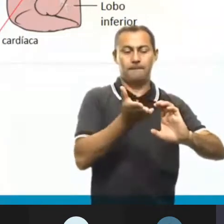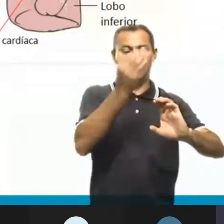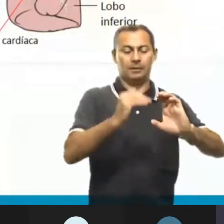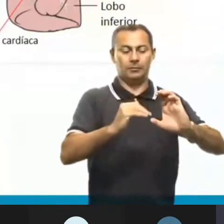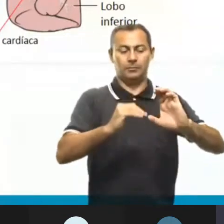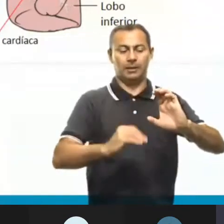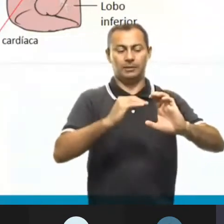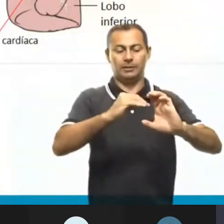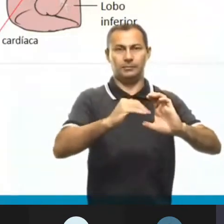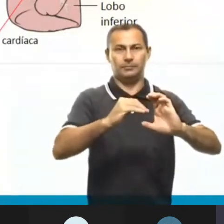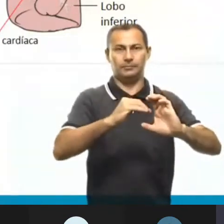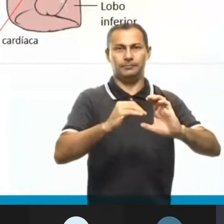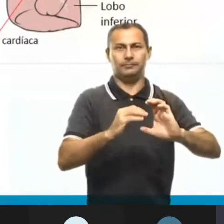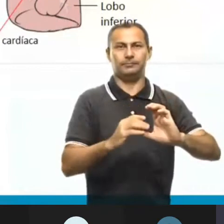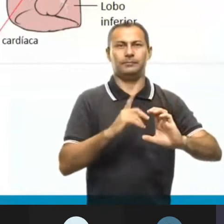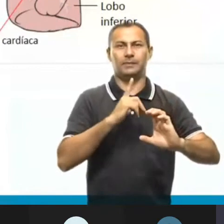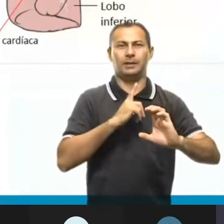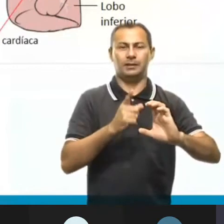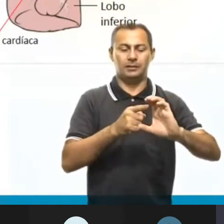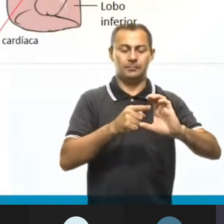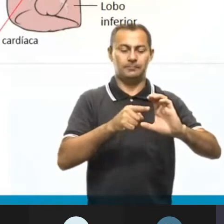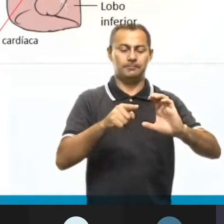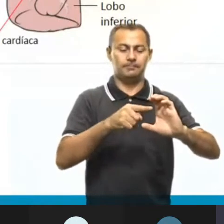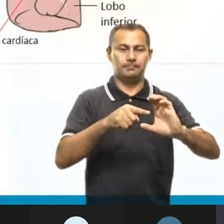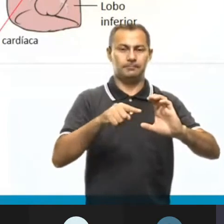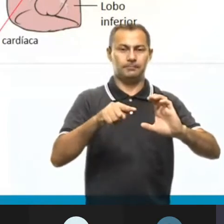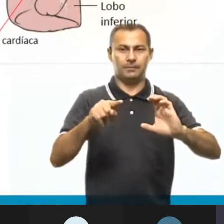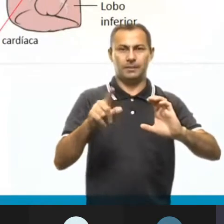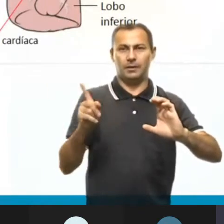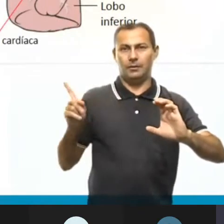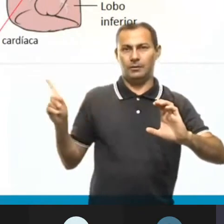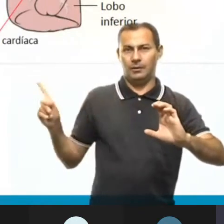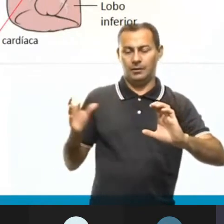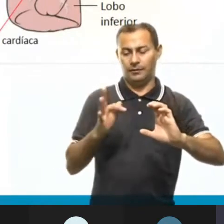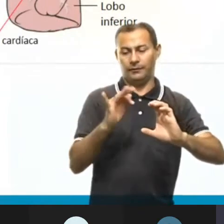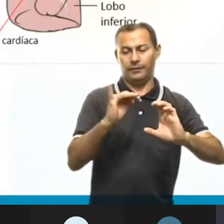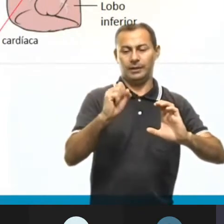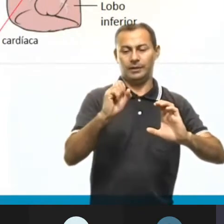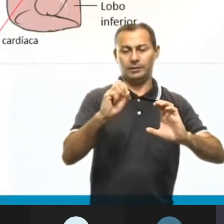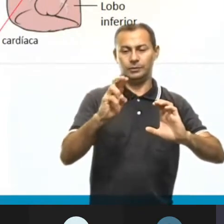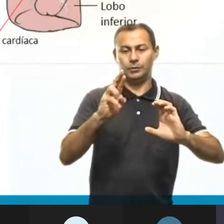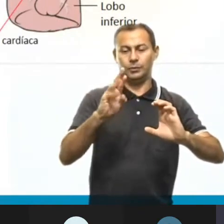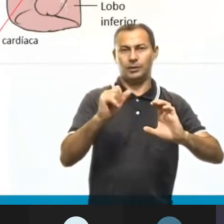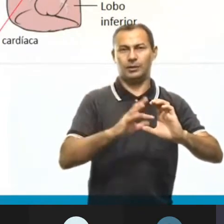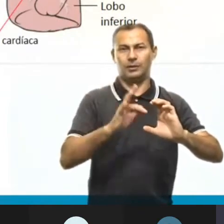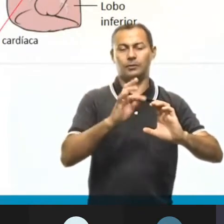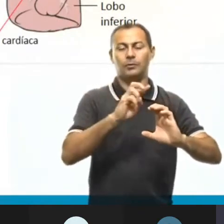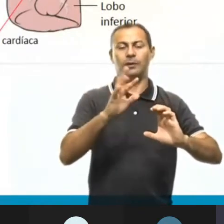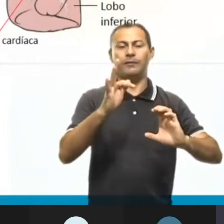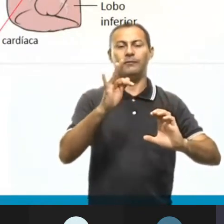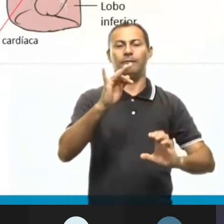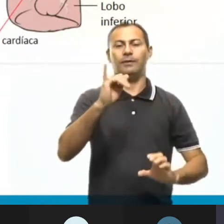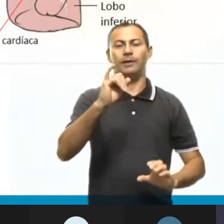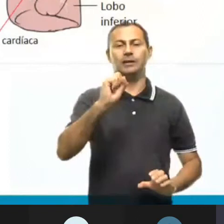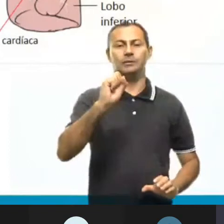este daqui e este daqui, eu tenho essa fissura aqui que nós chamamos de